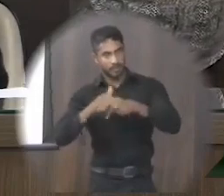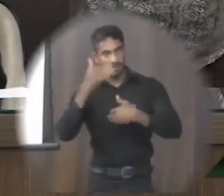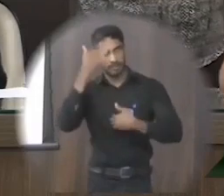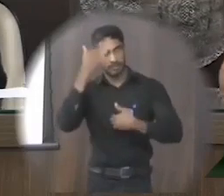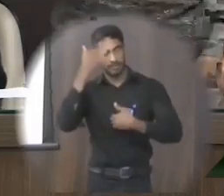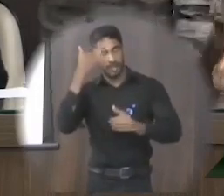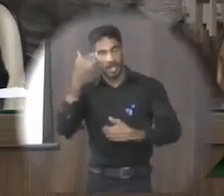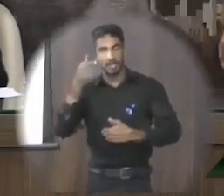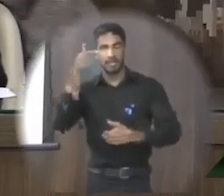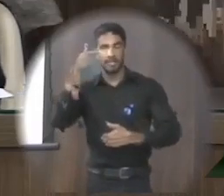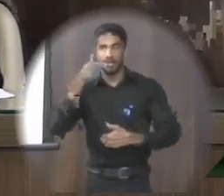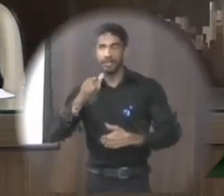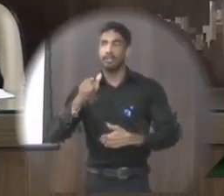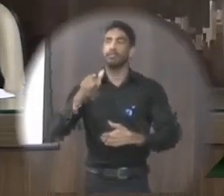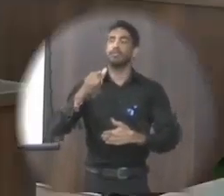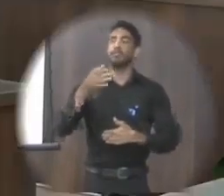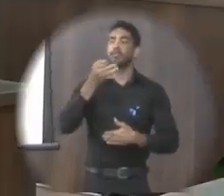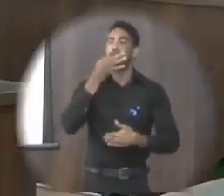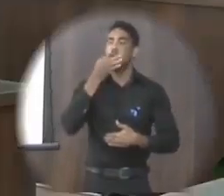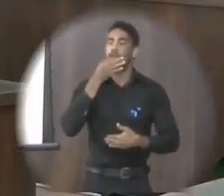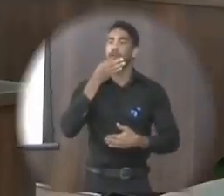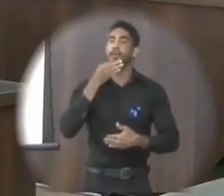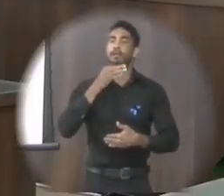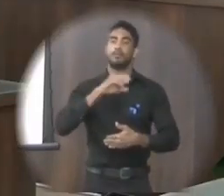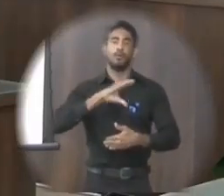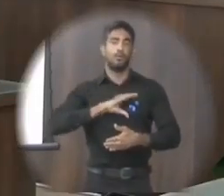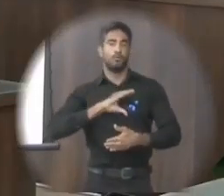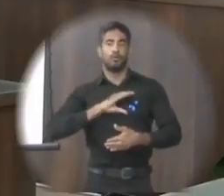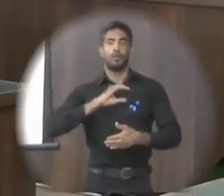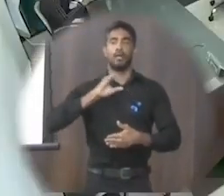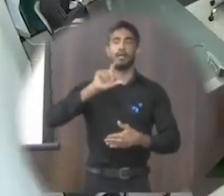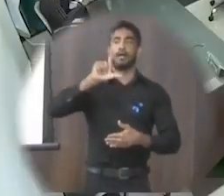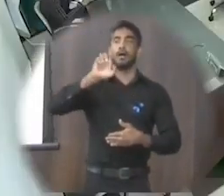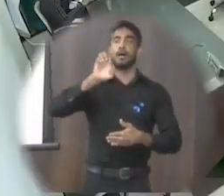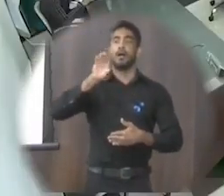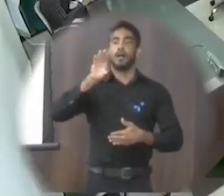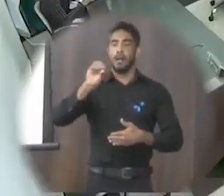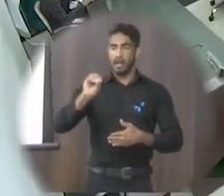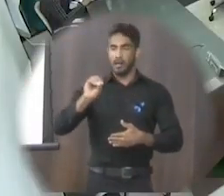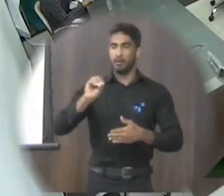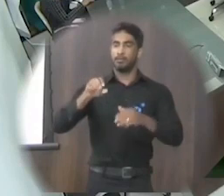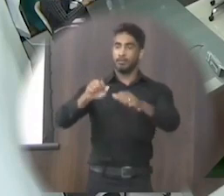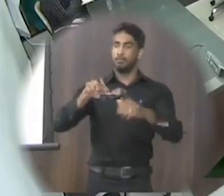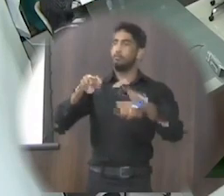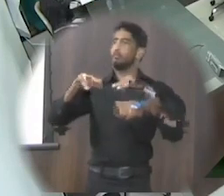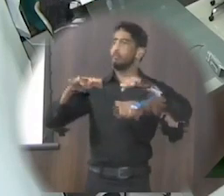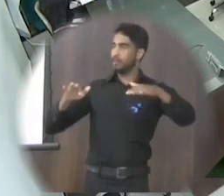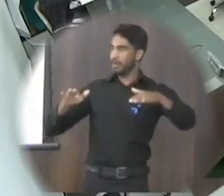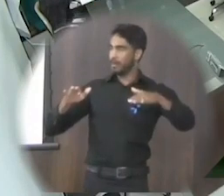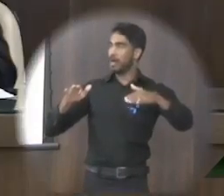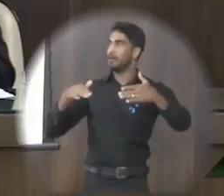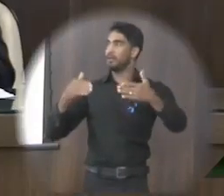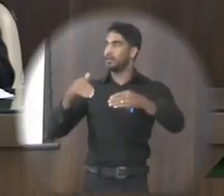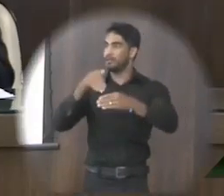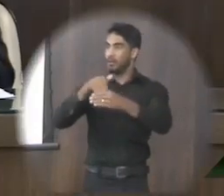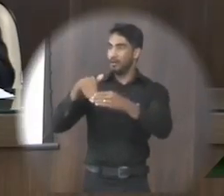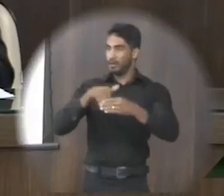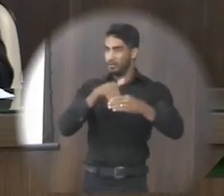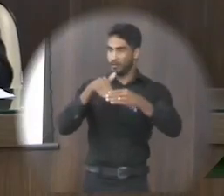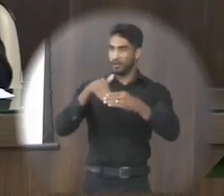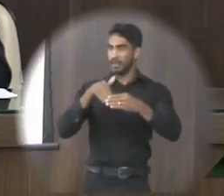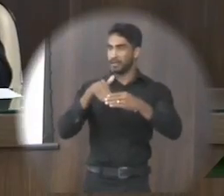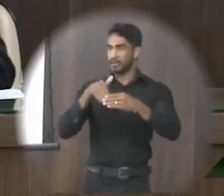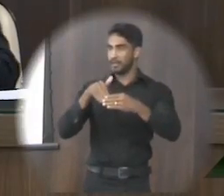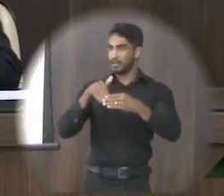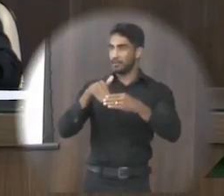agradecer mais uma vez aí a sugestão do colega Léo de Bem. Como o plenário é soberano, eu vou colocar em votação aqui a